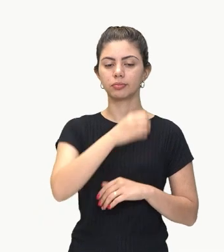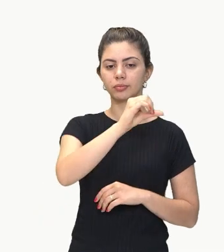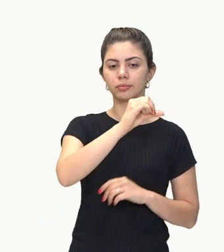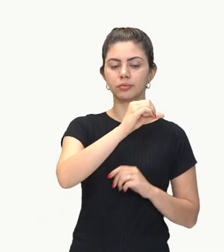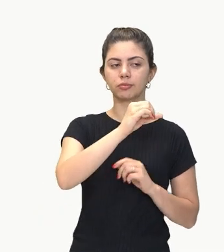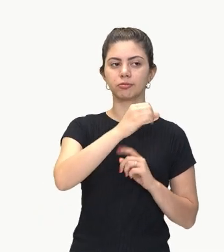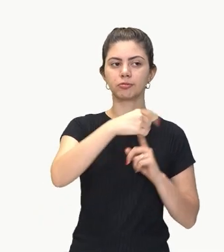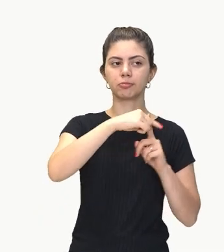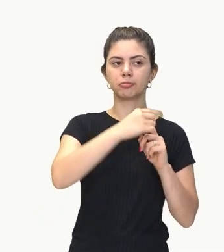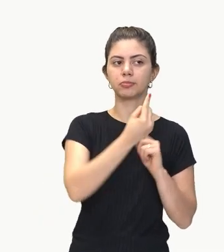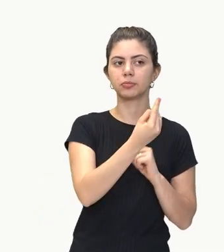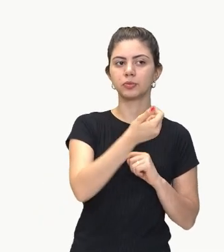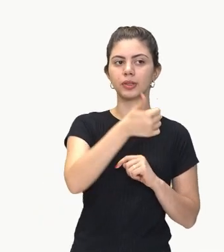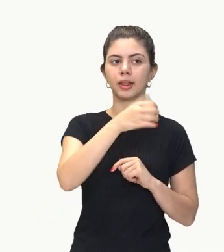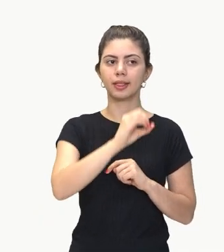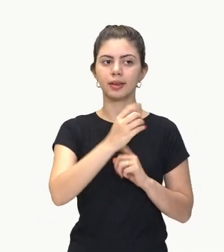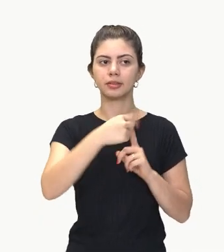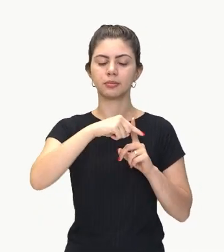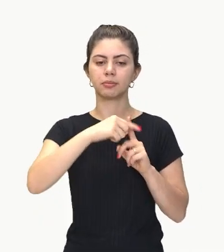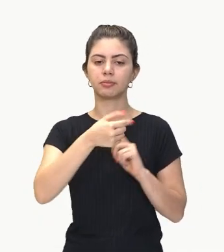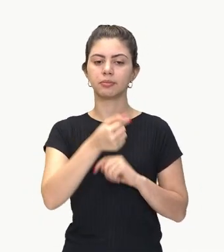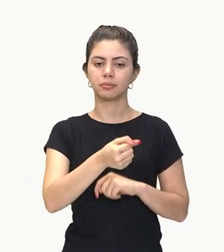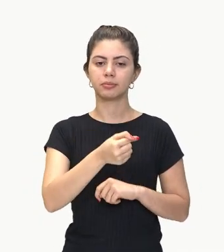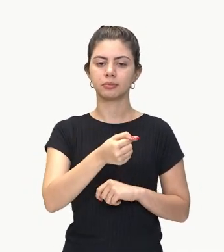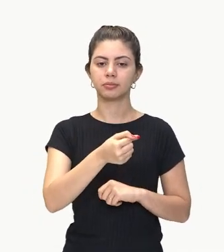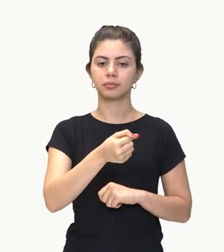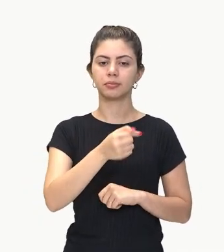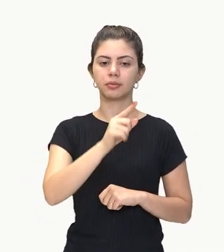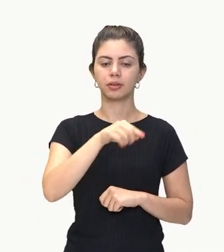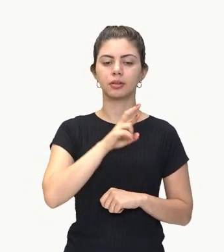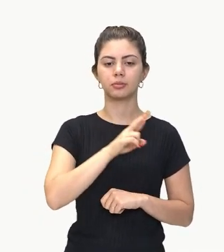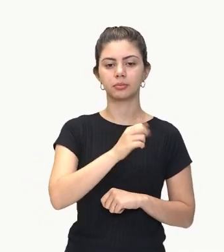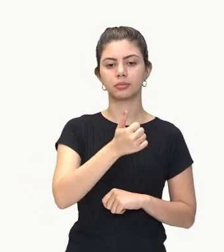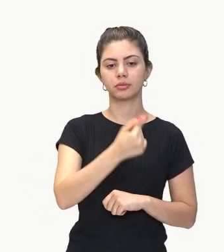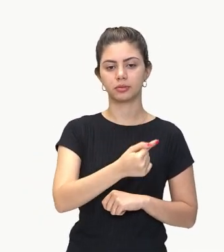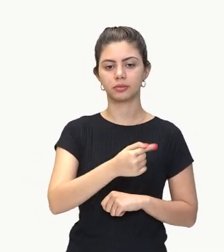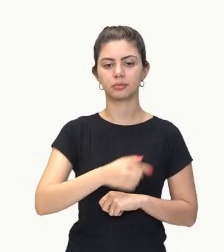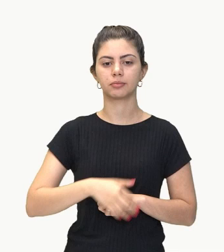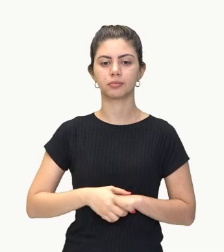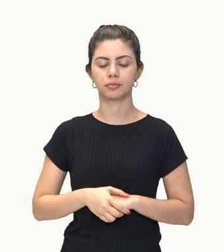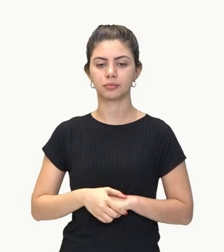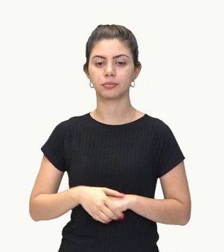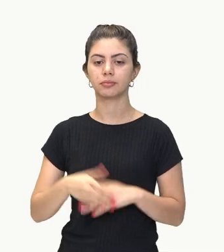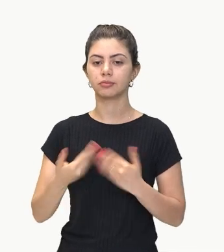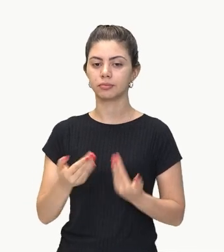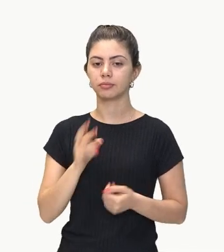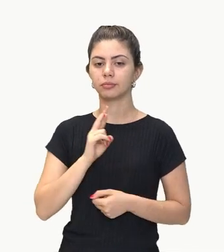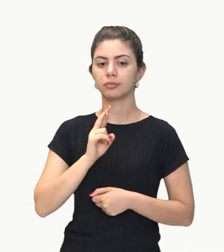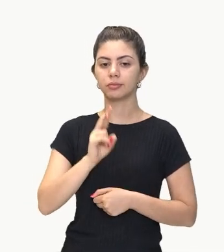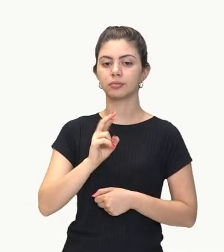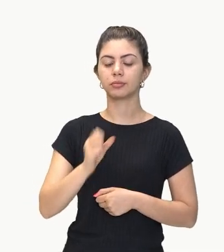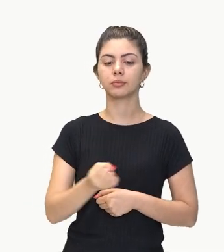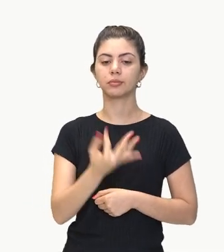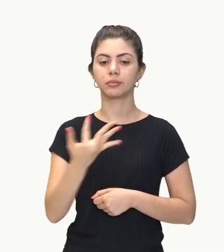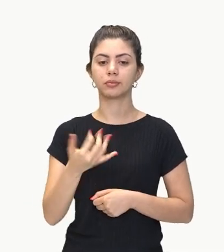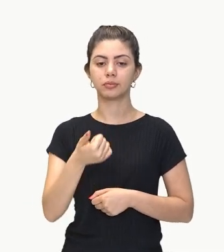1 é 10. Com mais o 7 é 17. Então, o resultado aí é R$